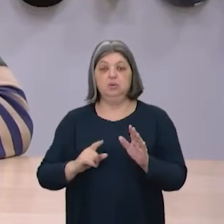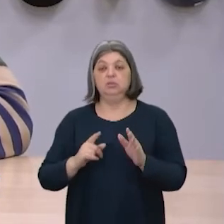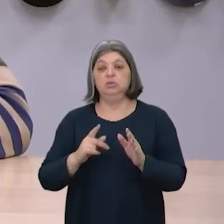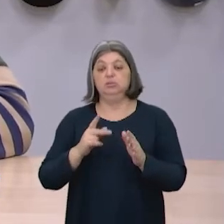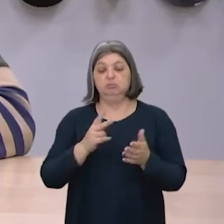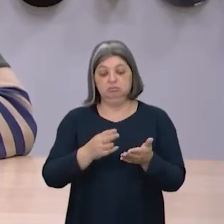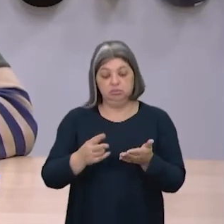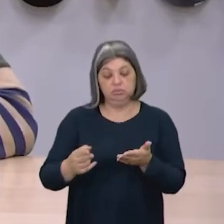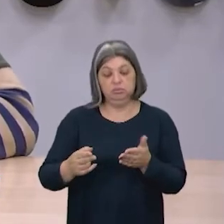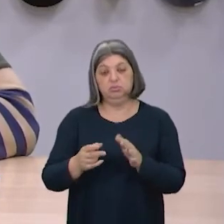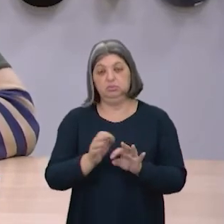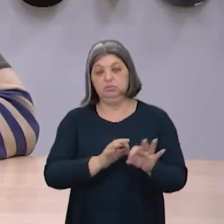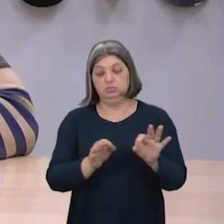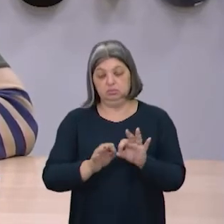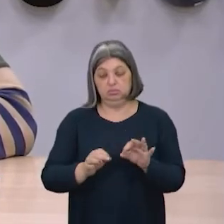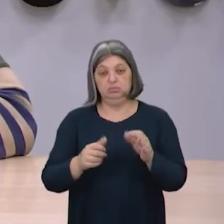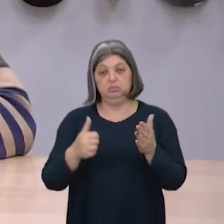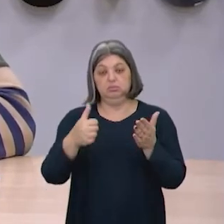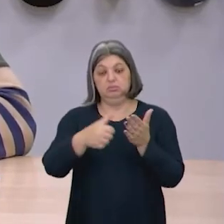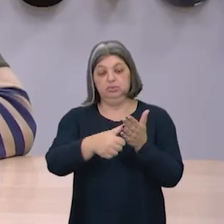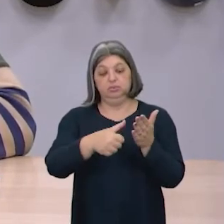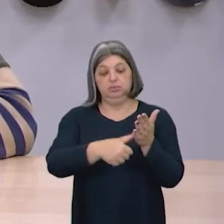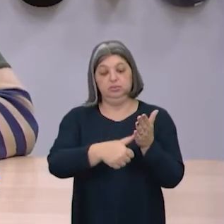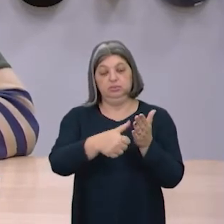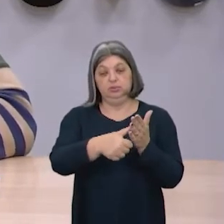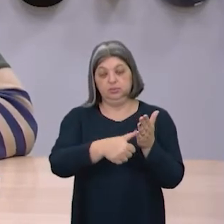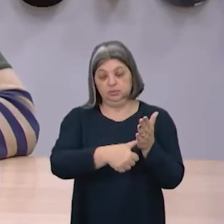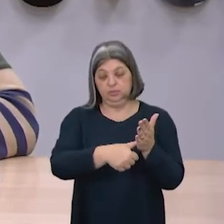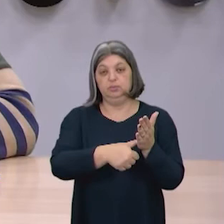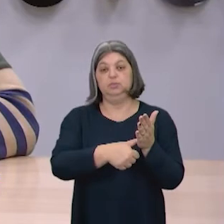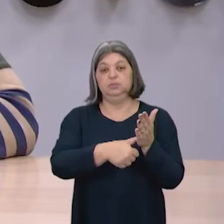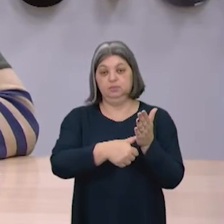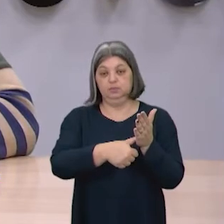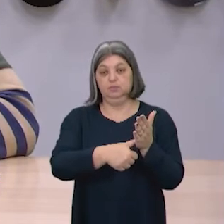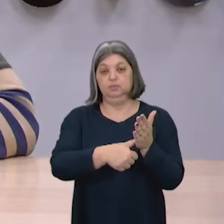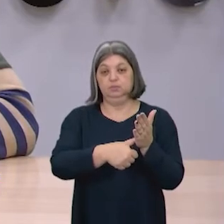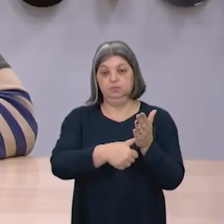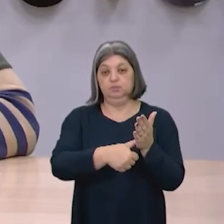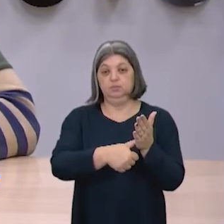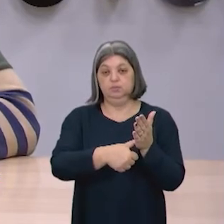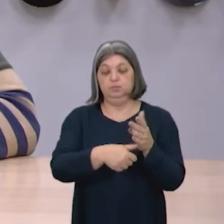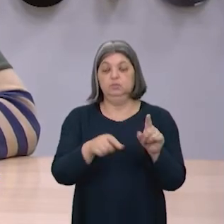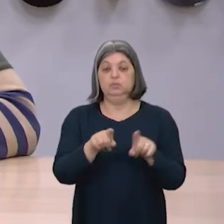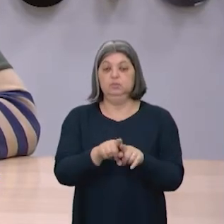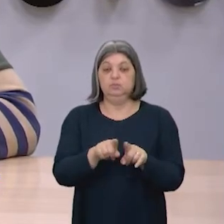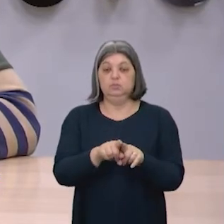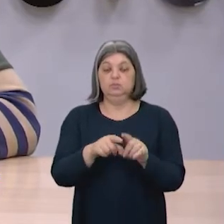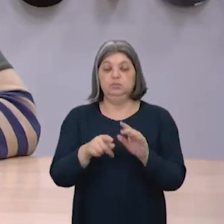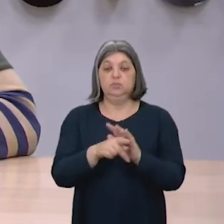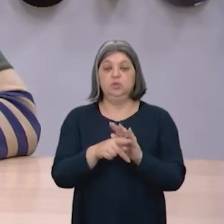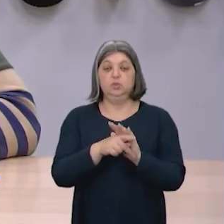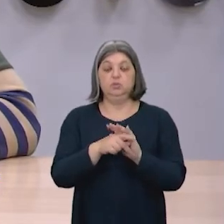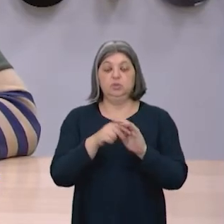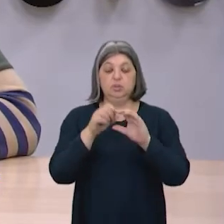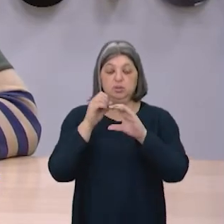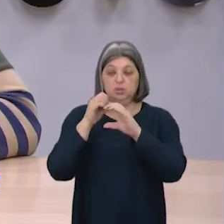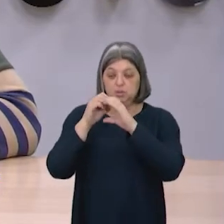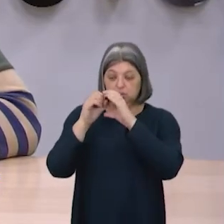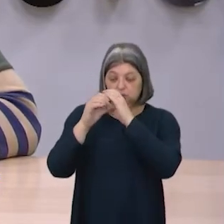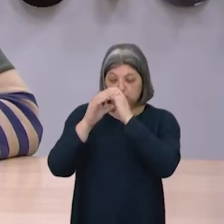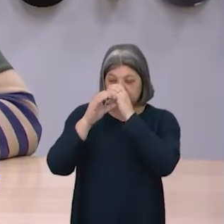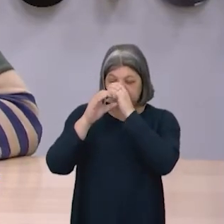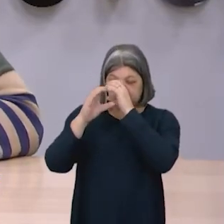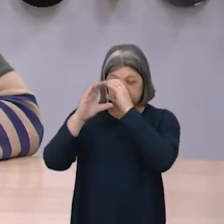célula, colocava na plaquinha, né? E colocava ali na placa e colocava no meu microscópio para eu poder fazer